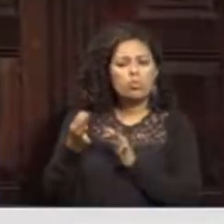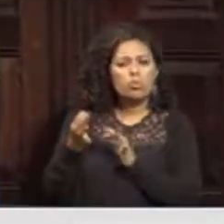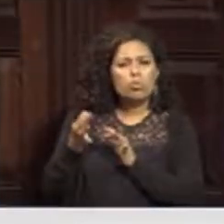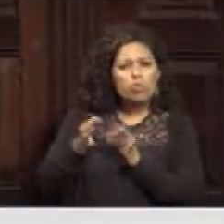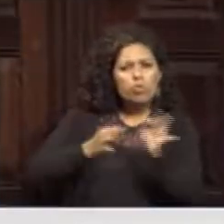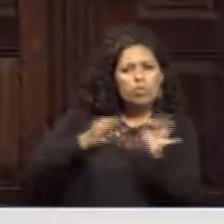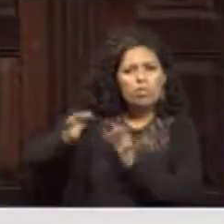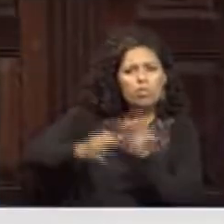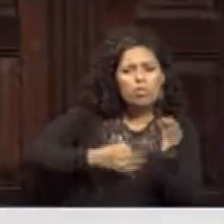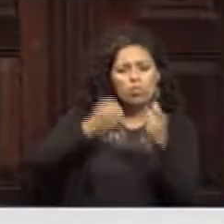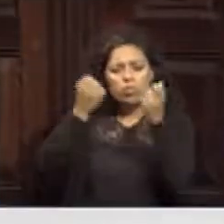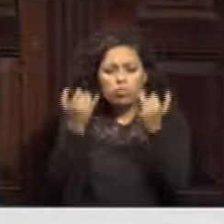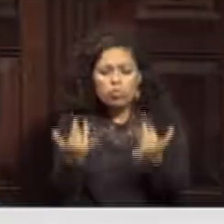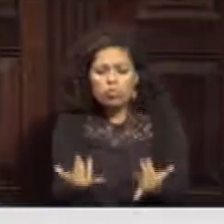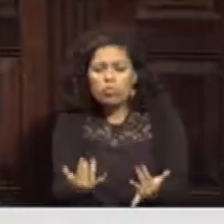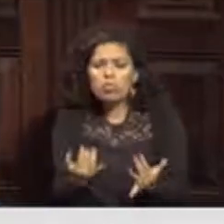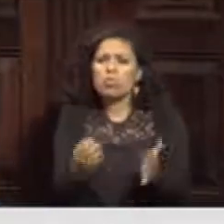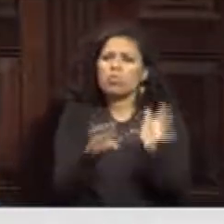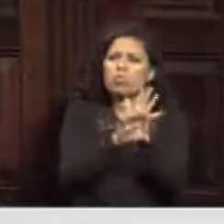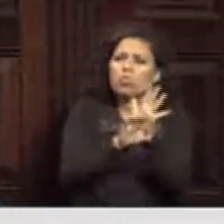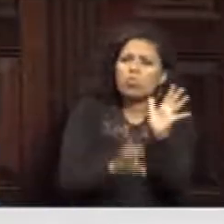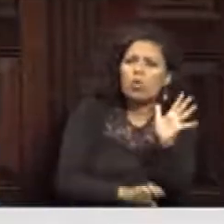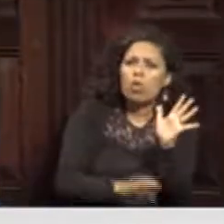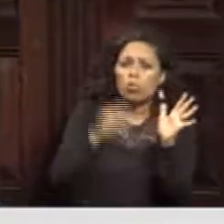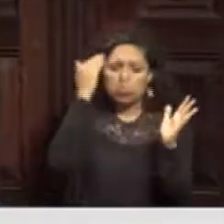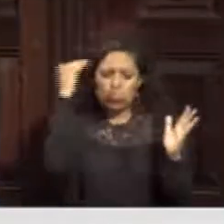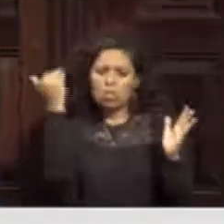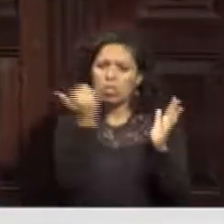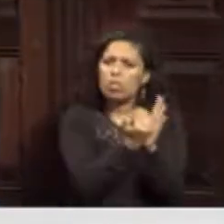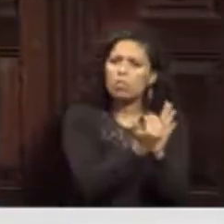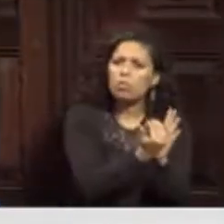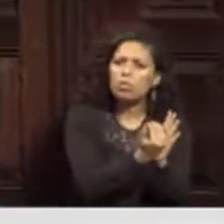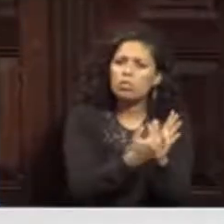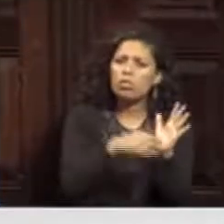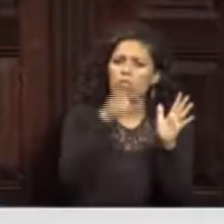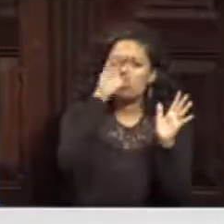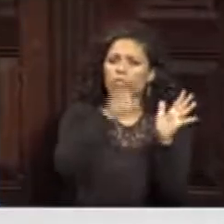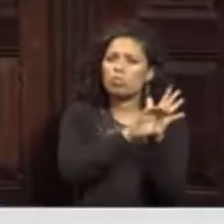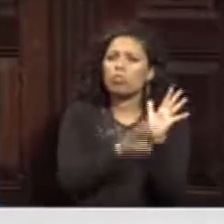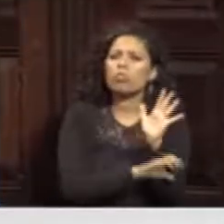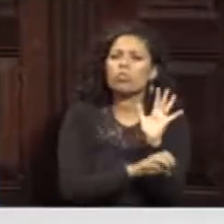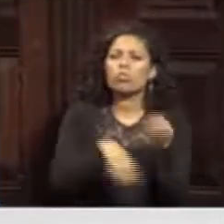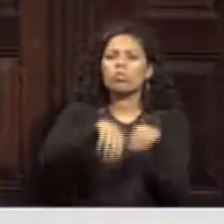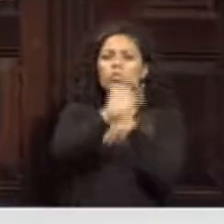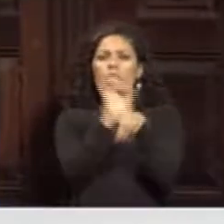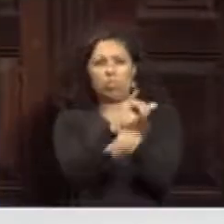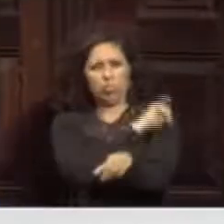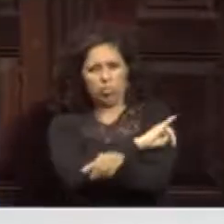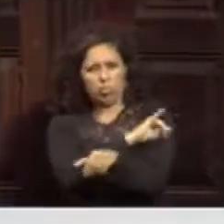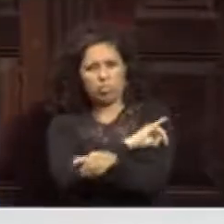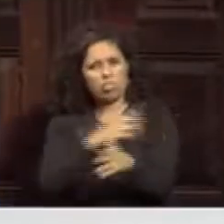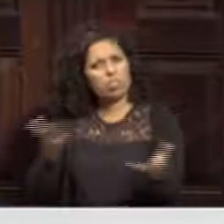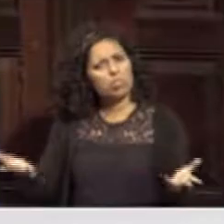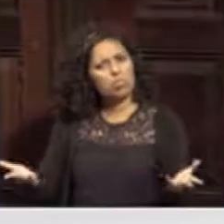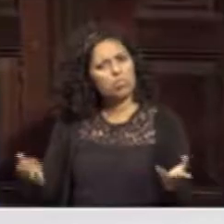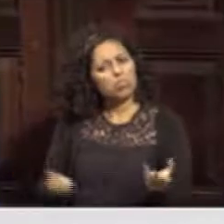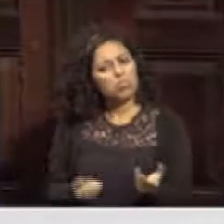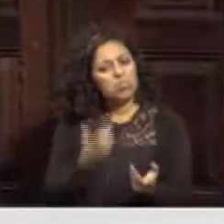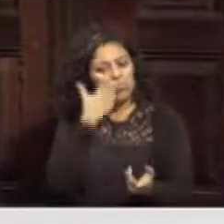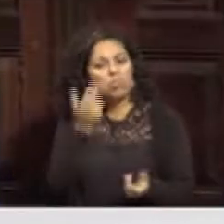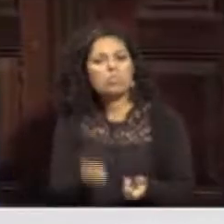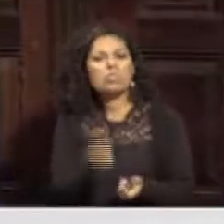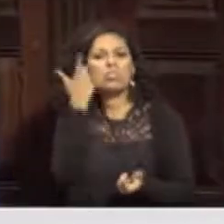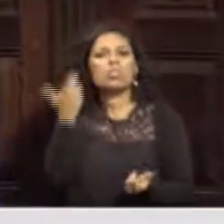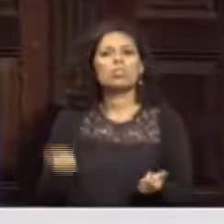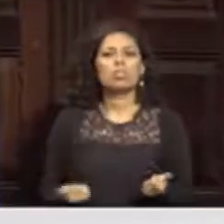escrito na Constituição do Estado do Rio de Janeiro? E ainda mais,